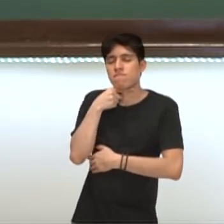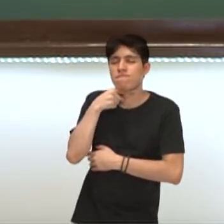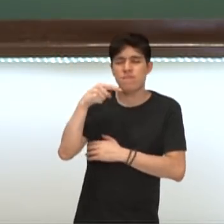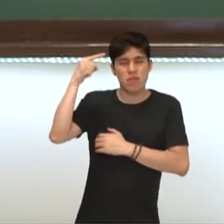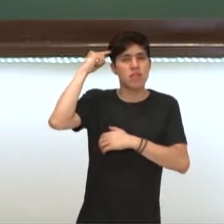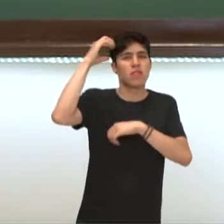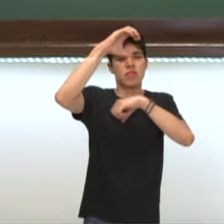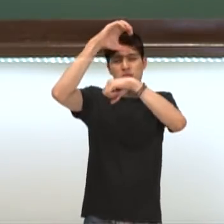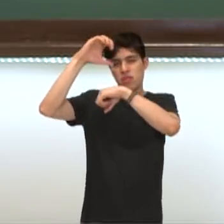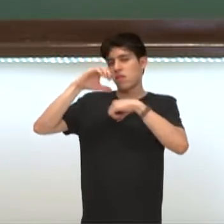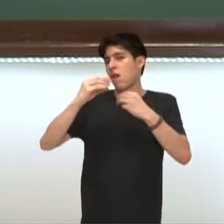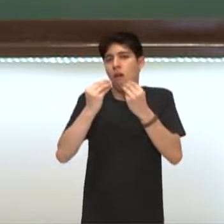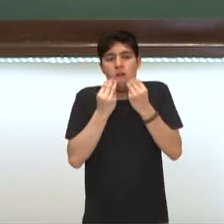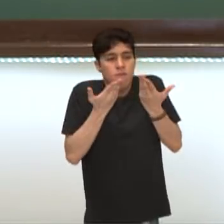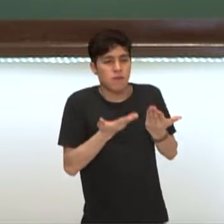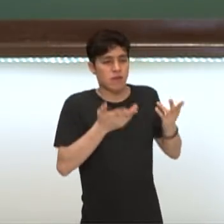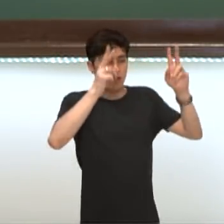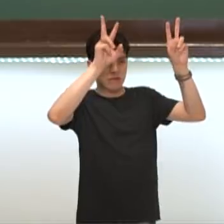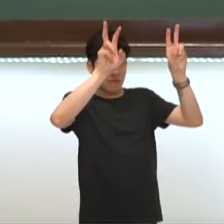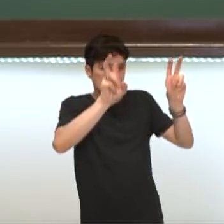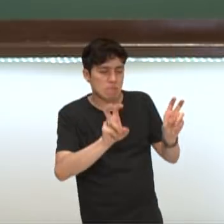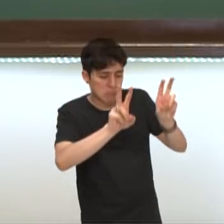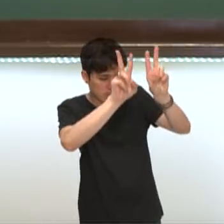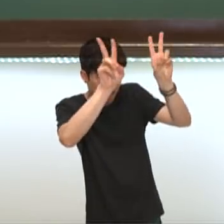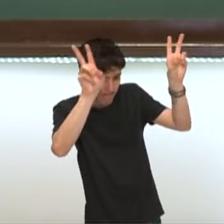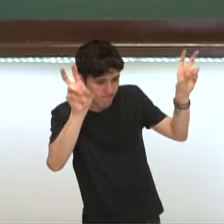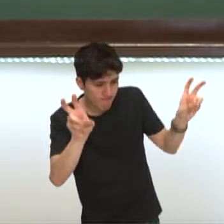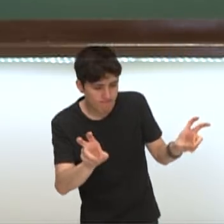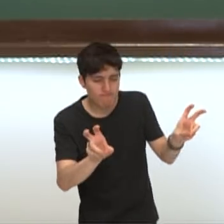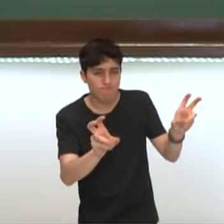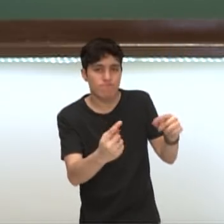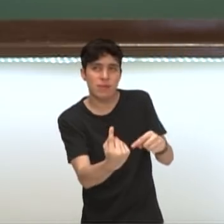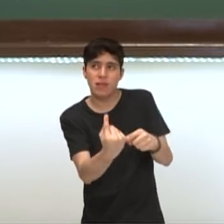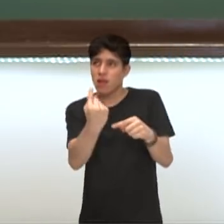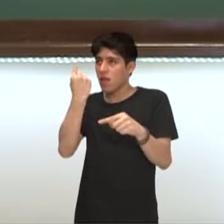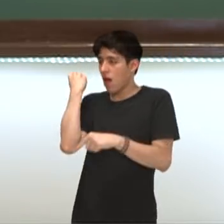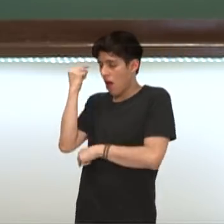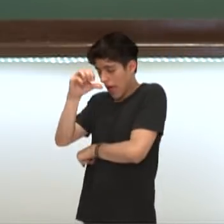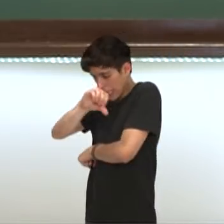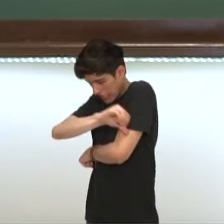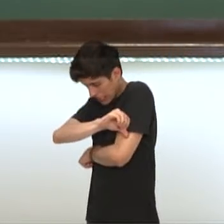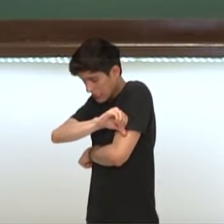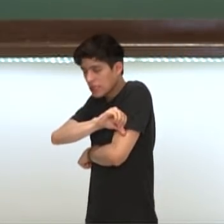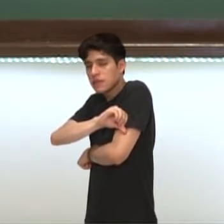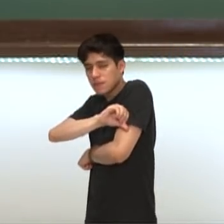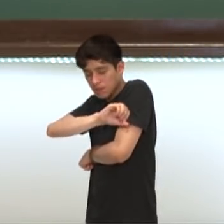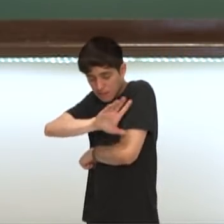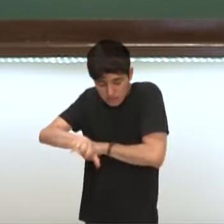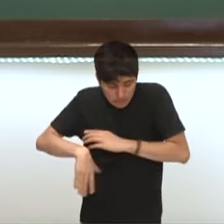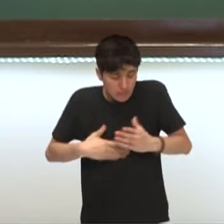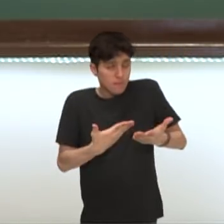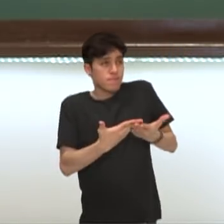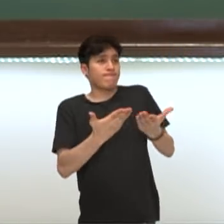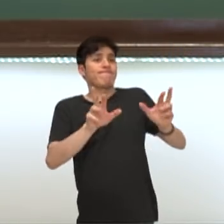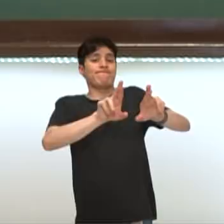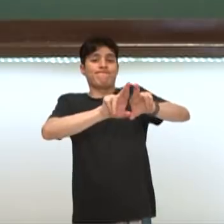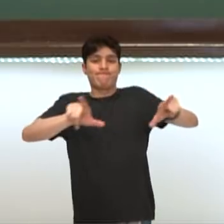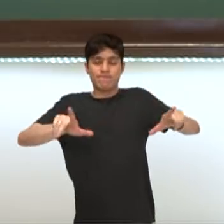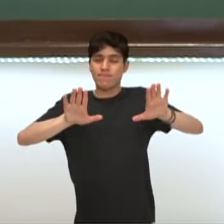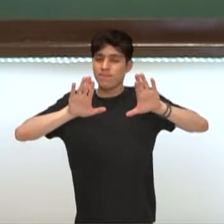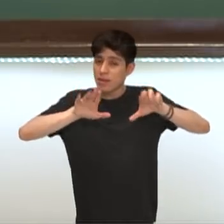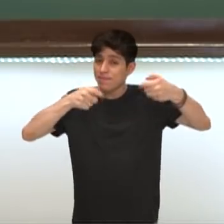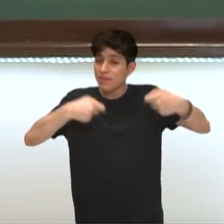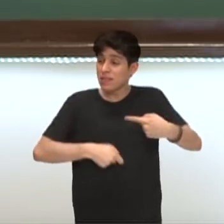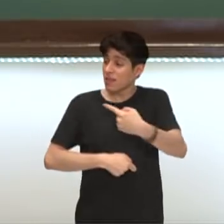certeza, nesse assunto, né? É um assunto que a gente está trazendo lá do nono ano do ensino fundamental. E a gente precisa